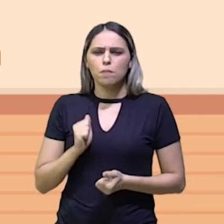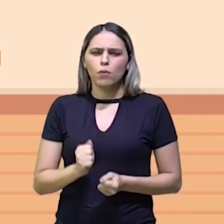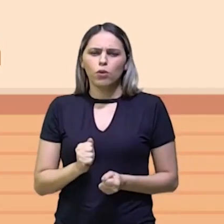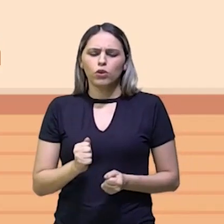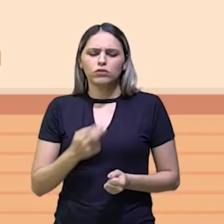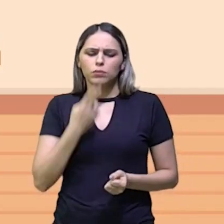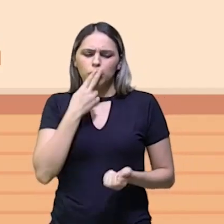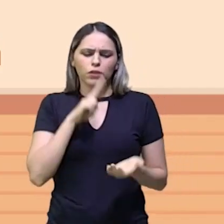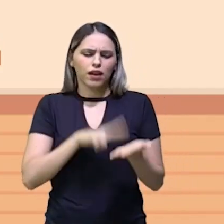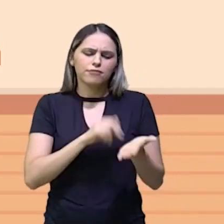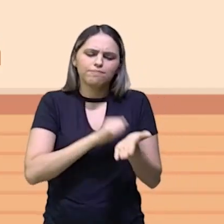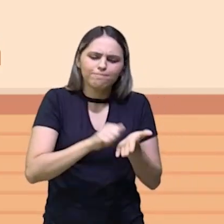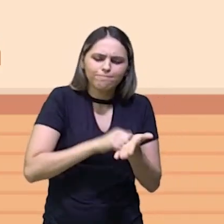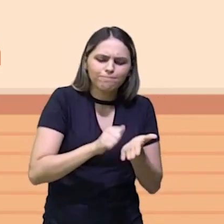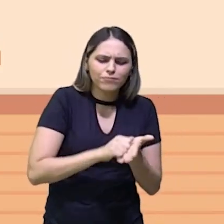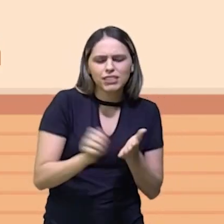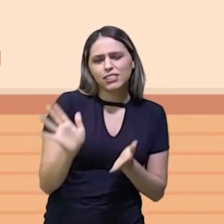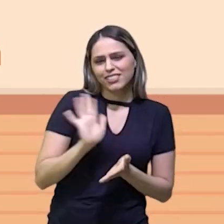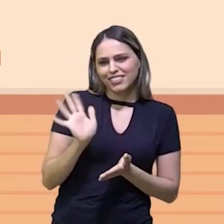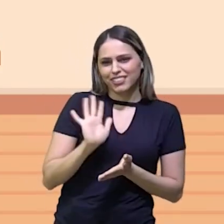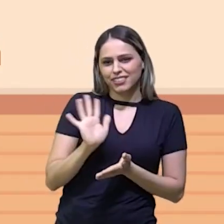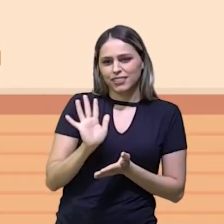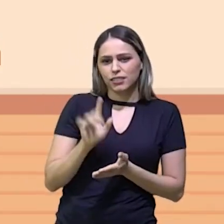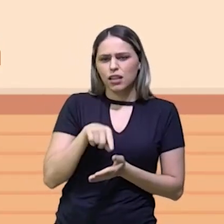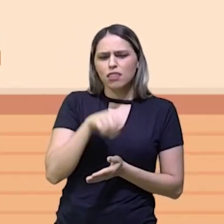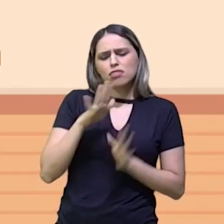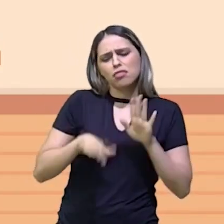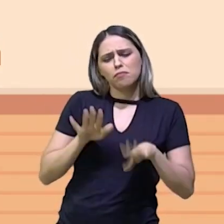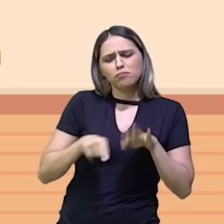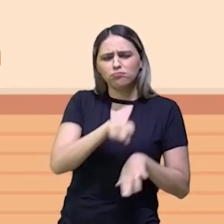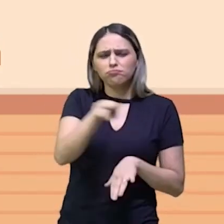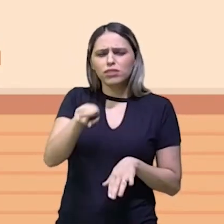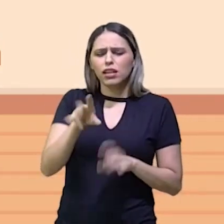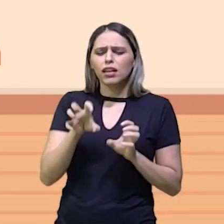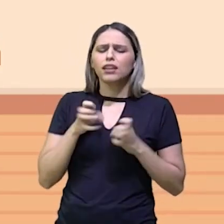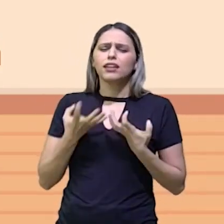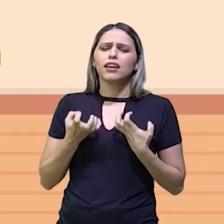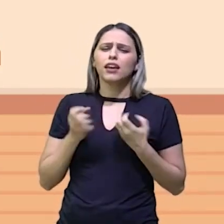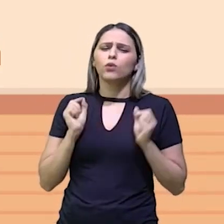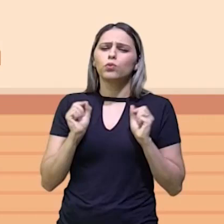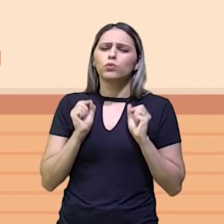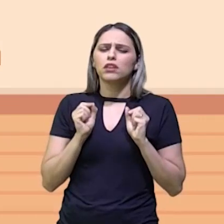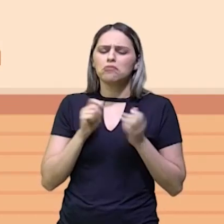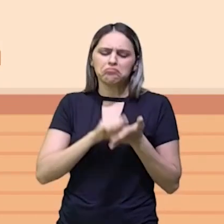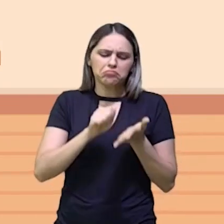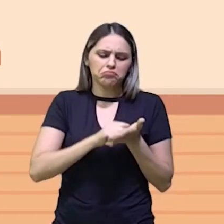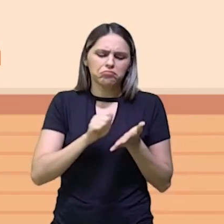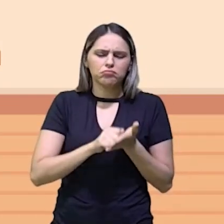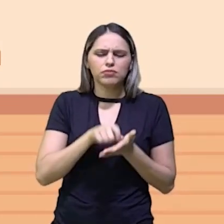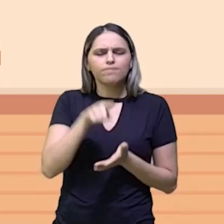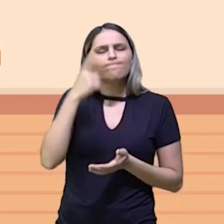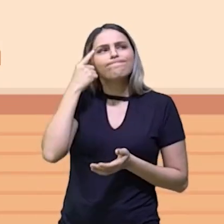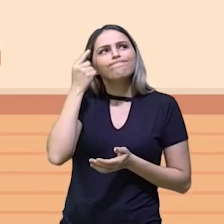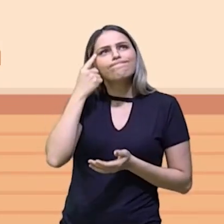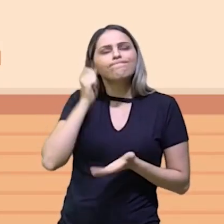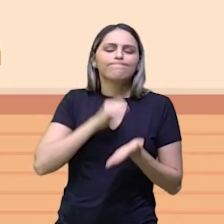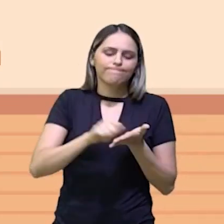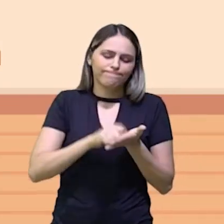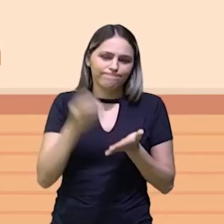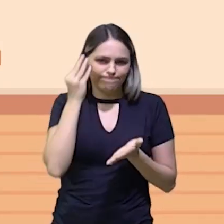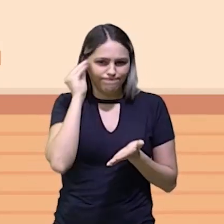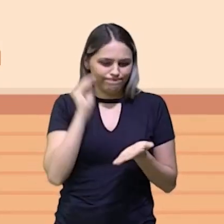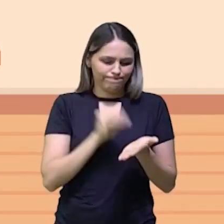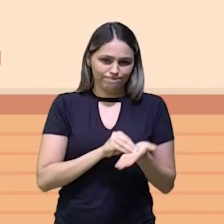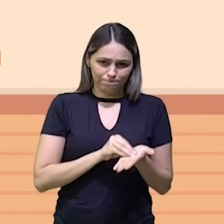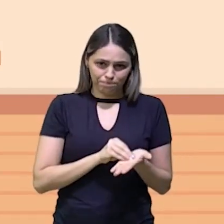de despedida, vai de você querer escrever da forma como você imaginar.